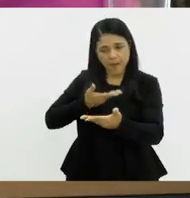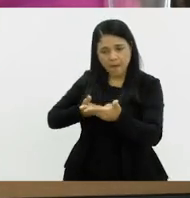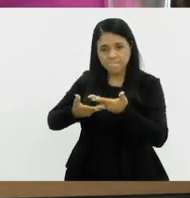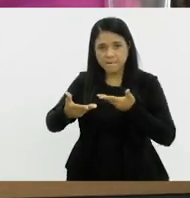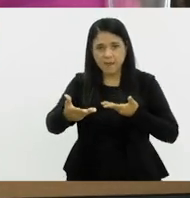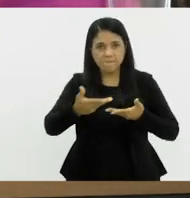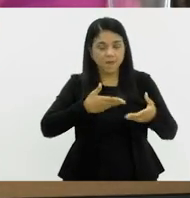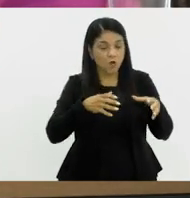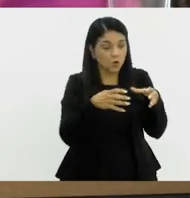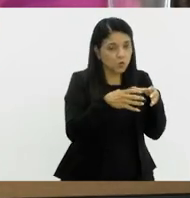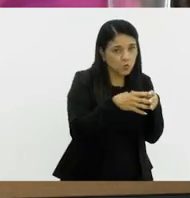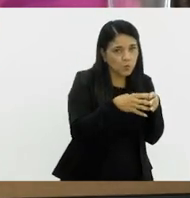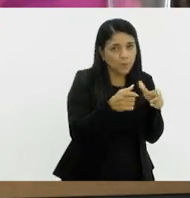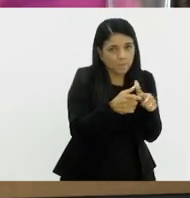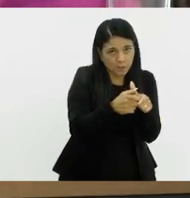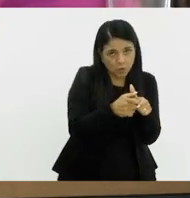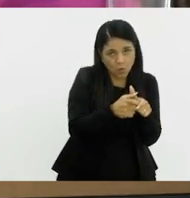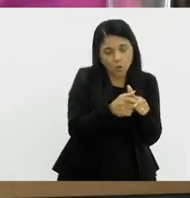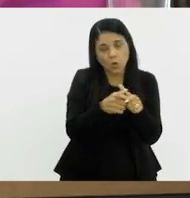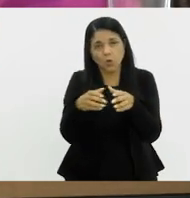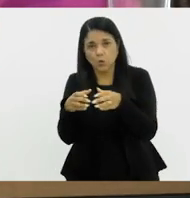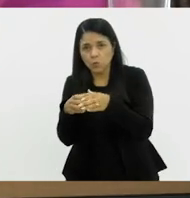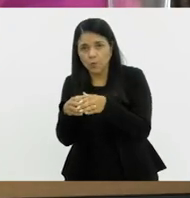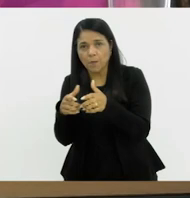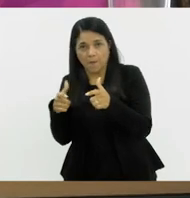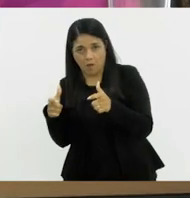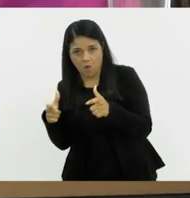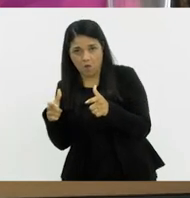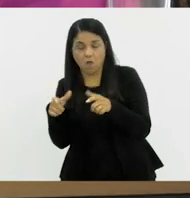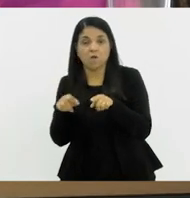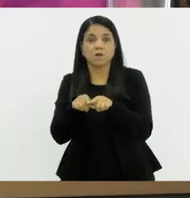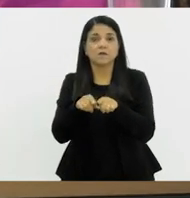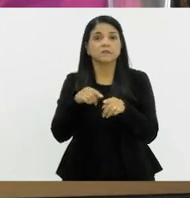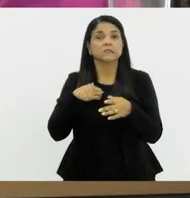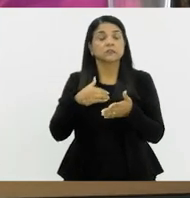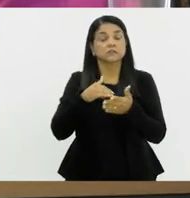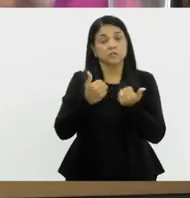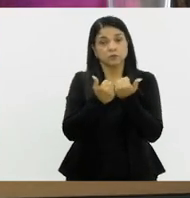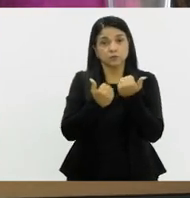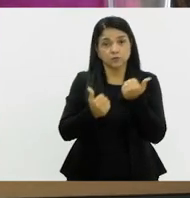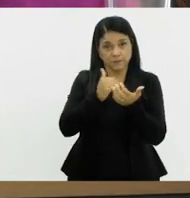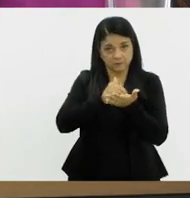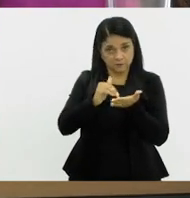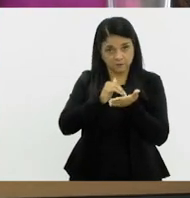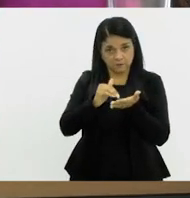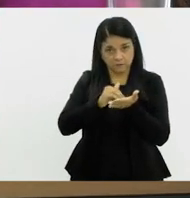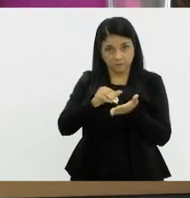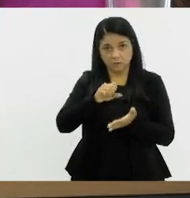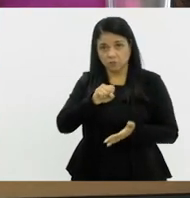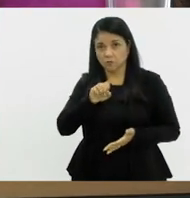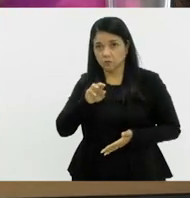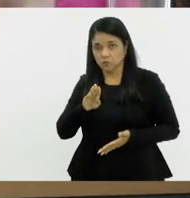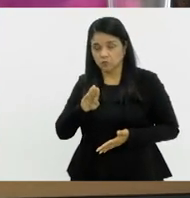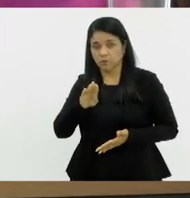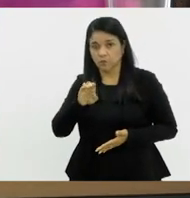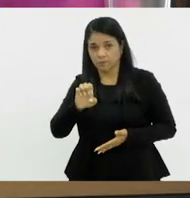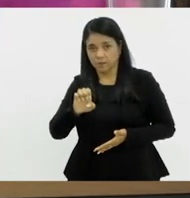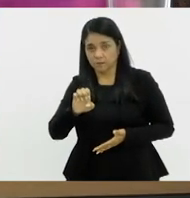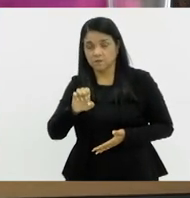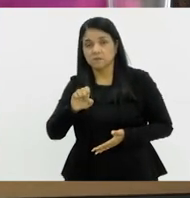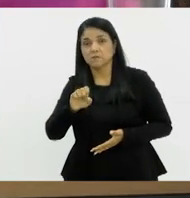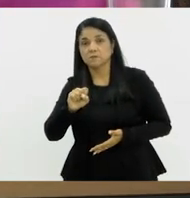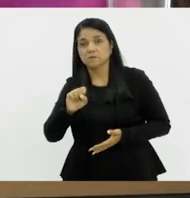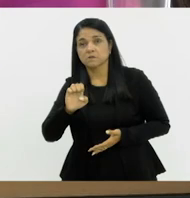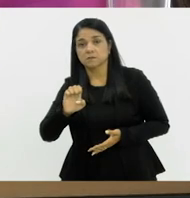menores, mas tinha um grupo, como eu falei, principalmente da Subsecretaria de Atenção Primária, da Subsecretaria